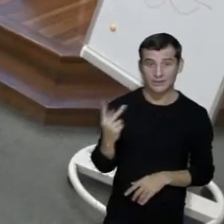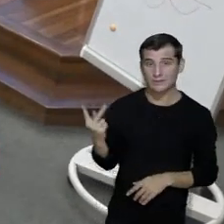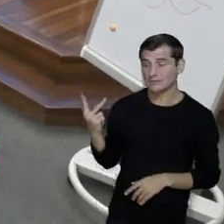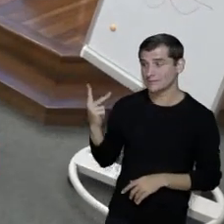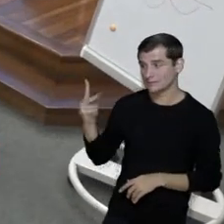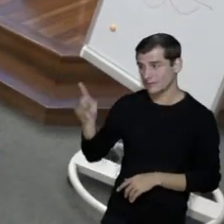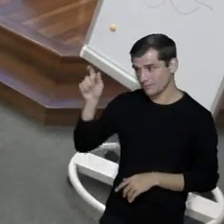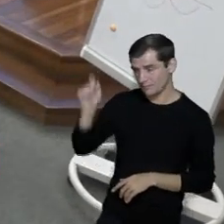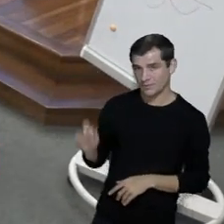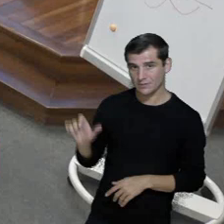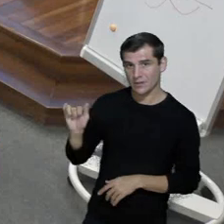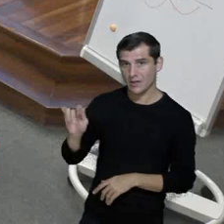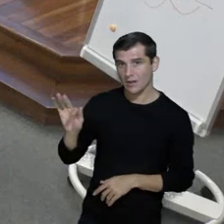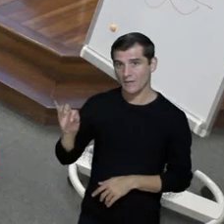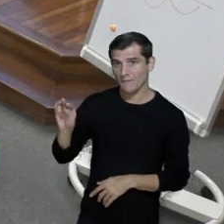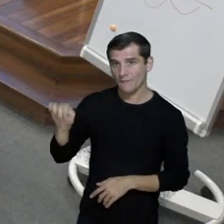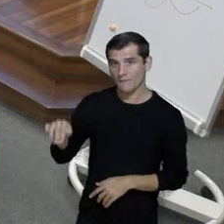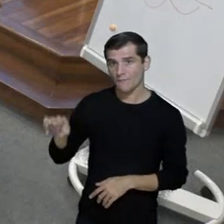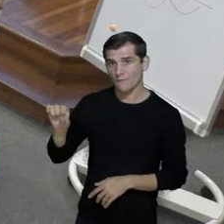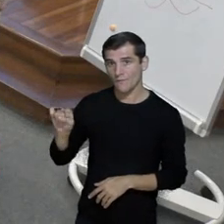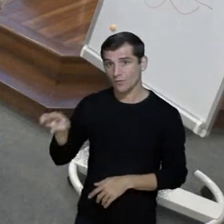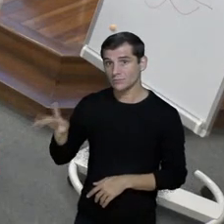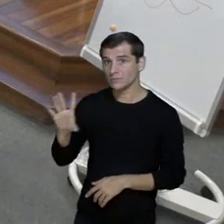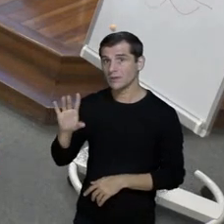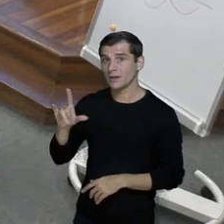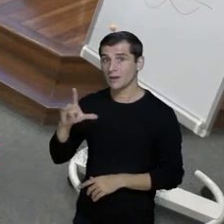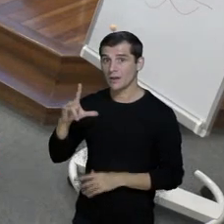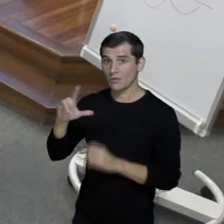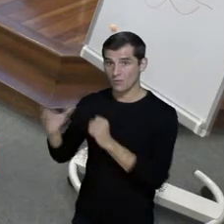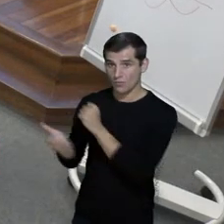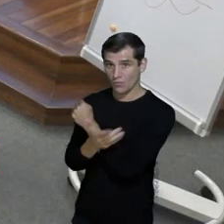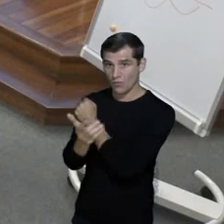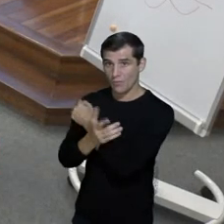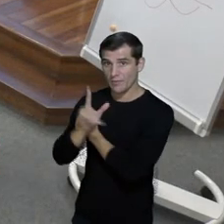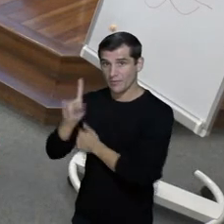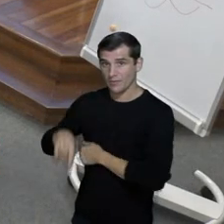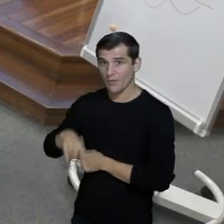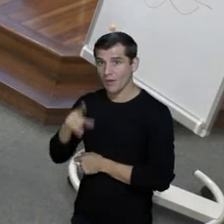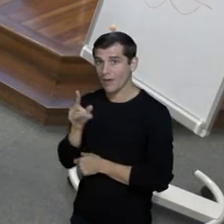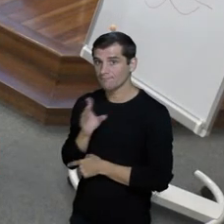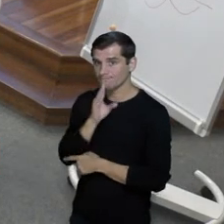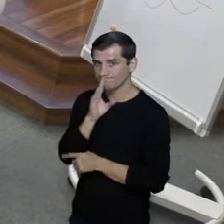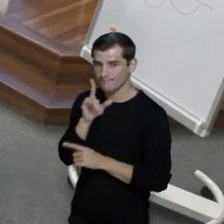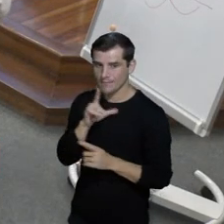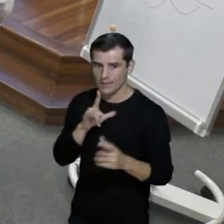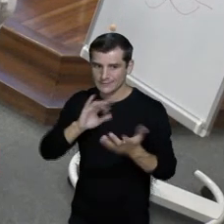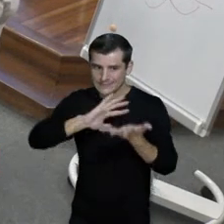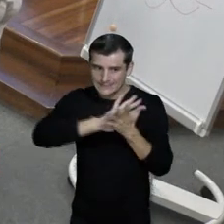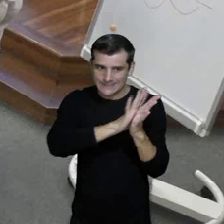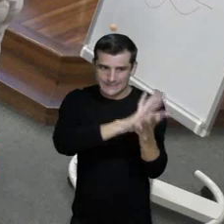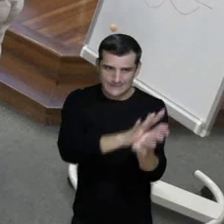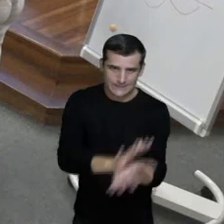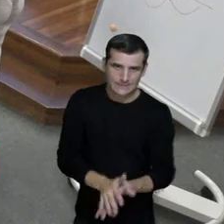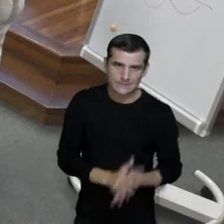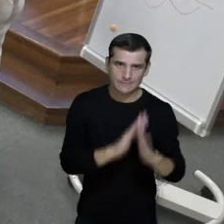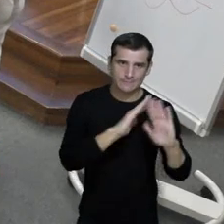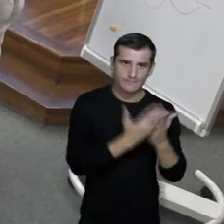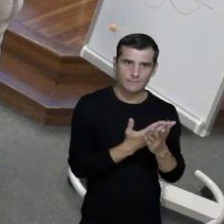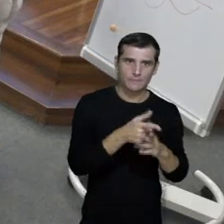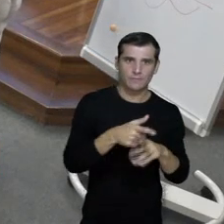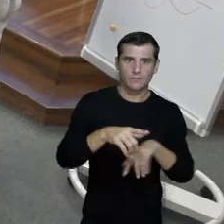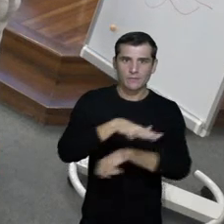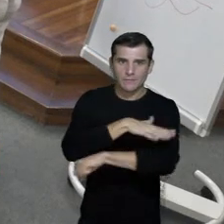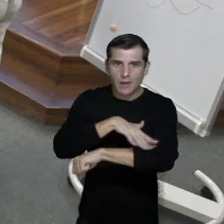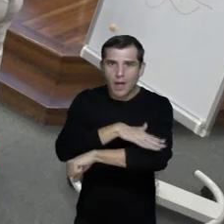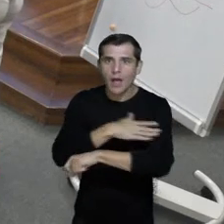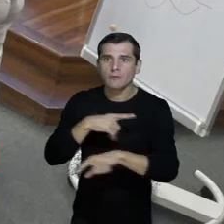a corrupção é uma forma silenciosa que destrói a escolas hospitais pessoas parques espaço público ela é uma